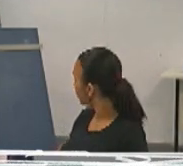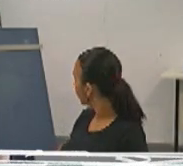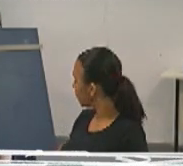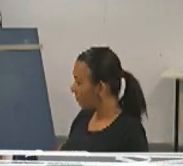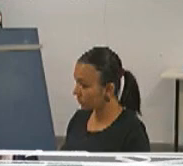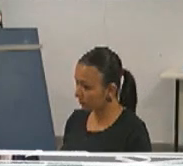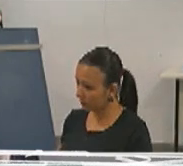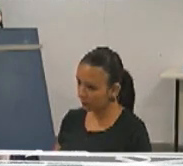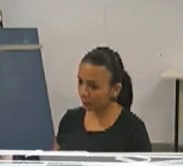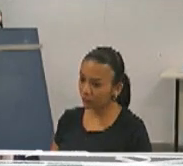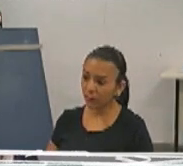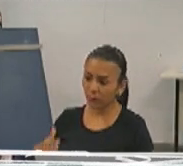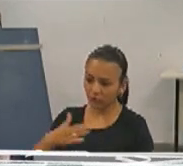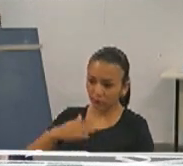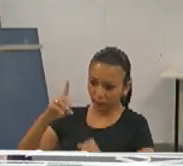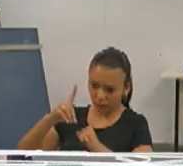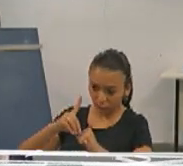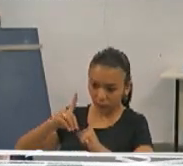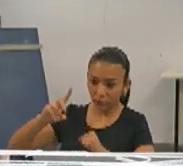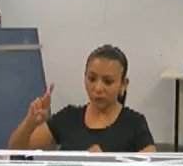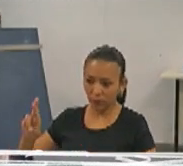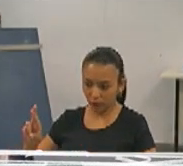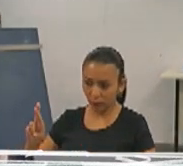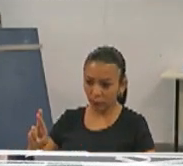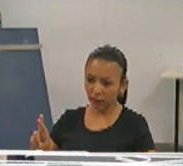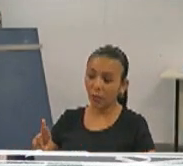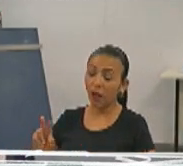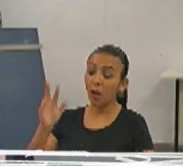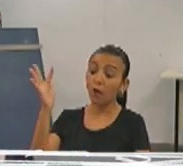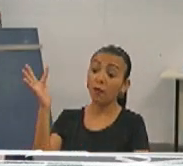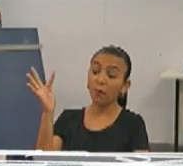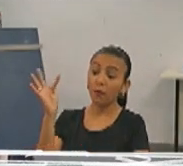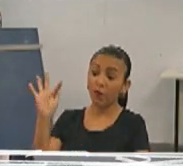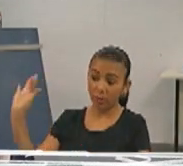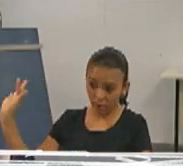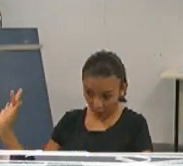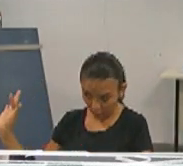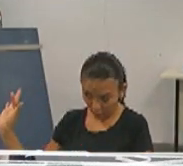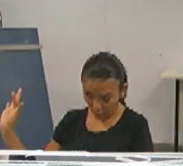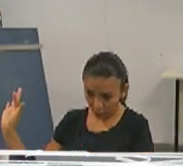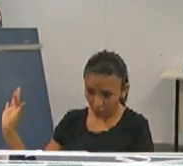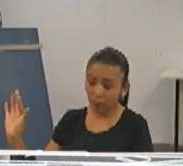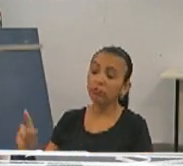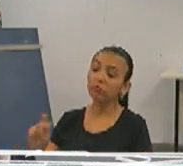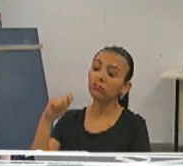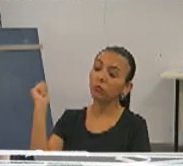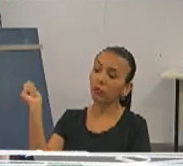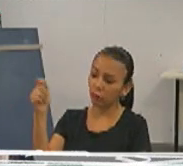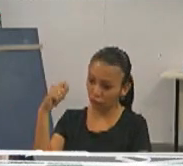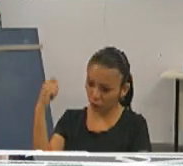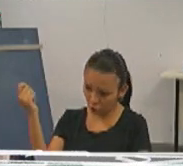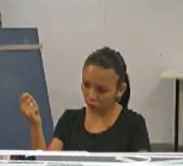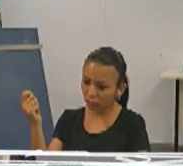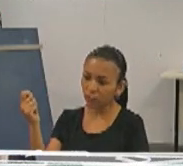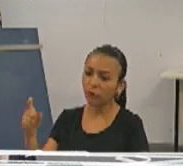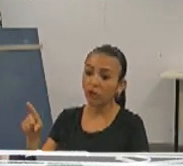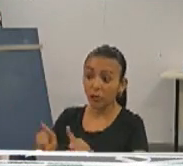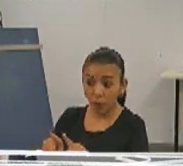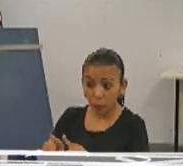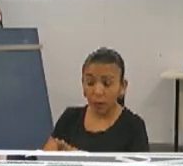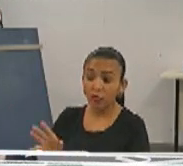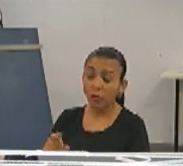Meu doutorado eu fiz na Federal do Rio Grande do Sul, em cotutela com a Universidade de Poitiers, na França.